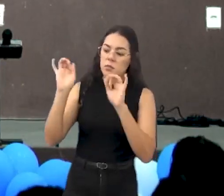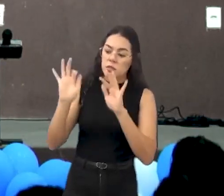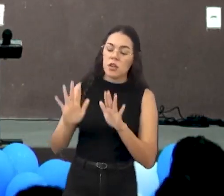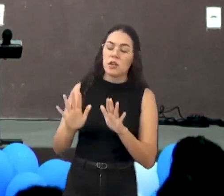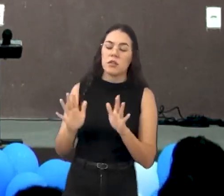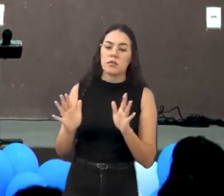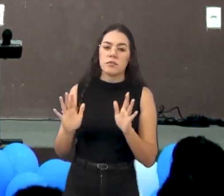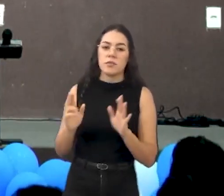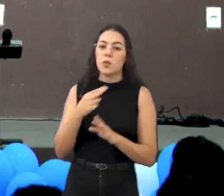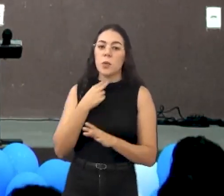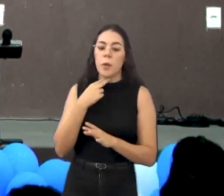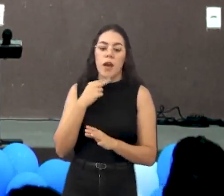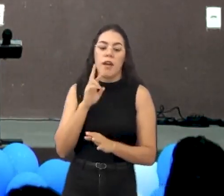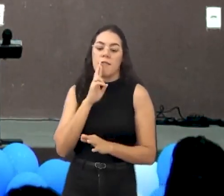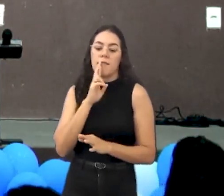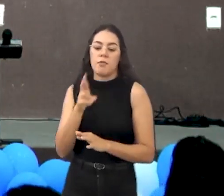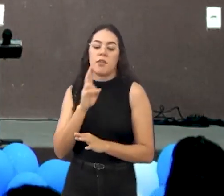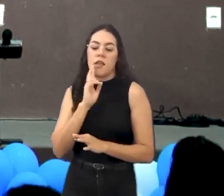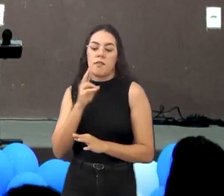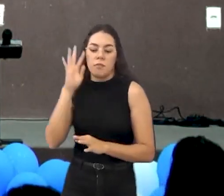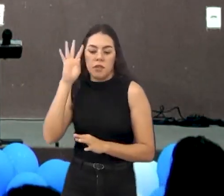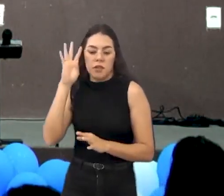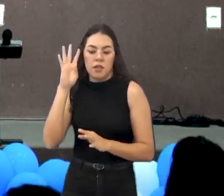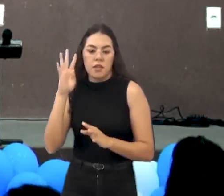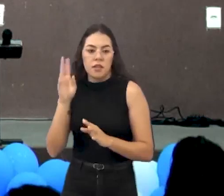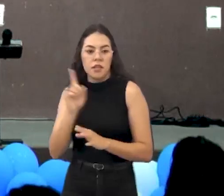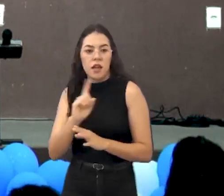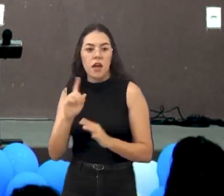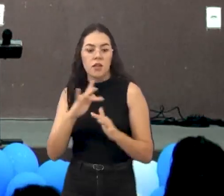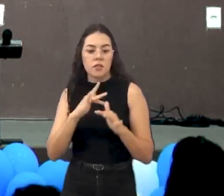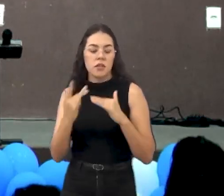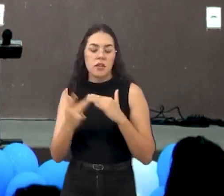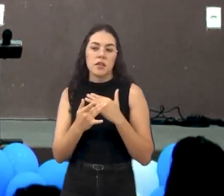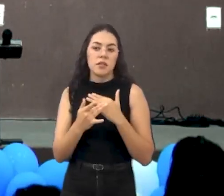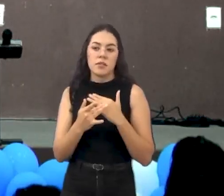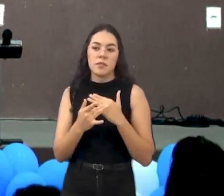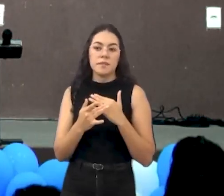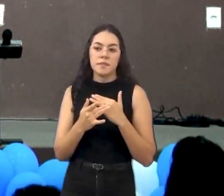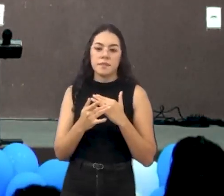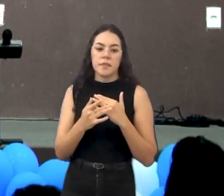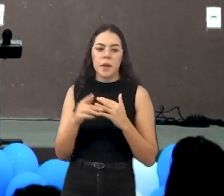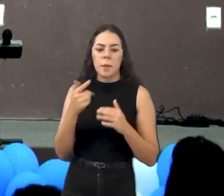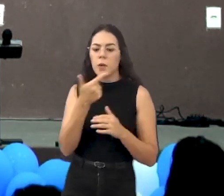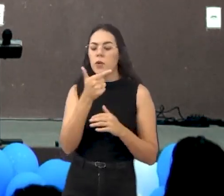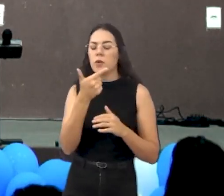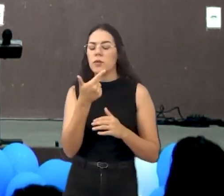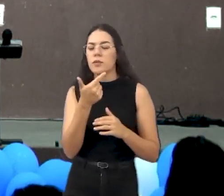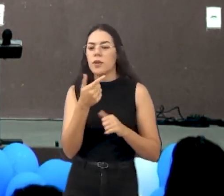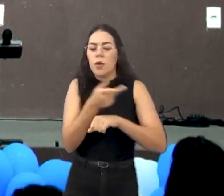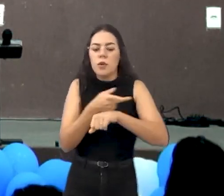A gente não tem que estar respondendo treta nem briga com ninguém na internet, não. Vá arrumar uma coisa para você fazer da sua vida.